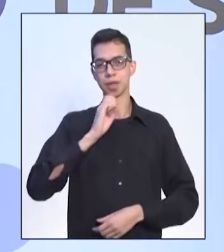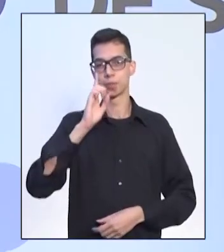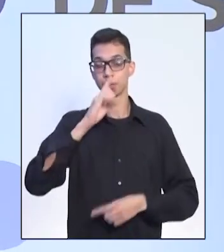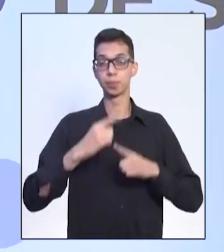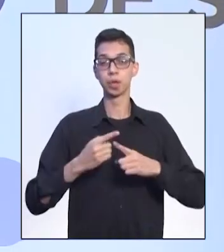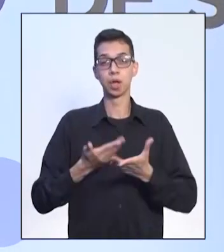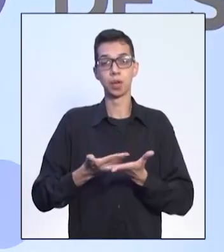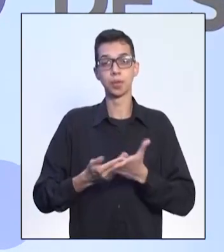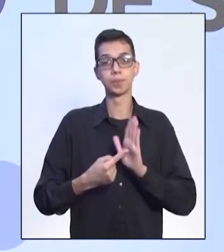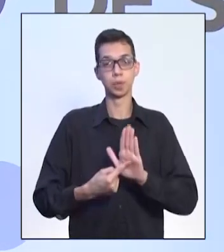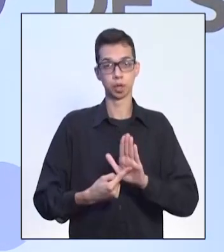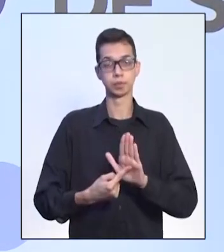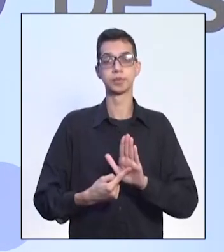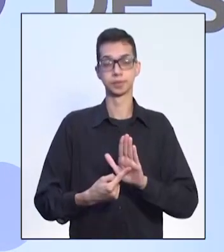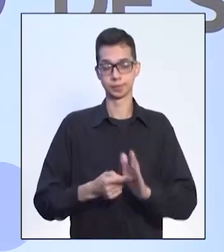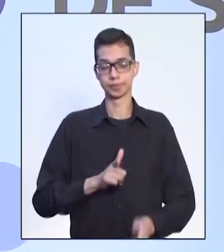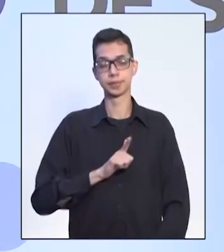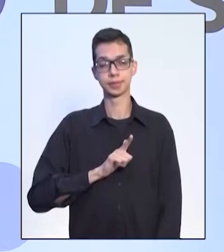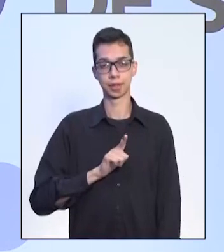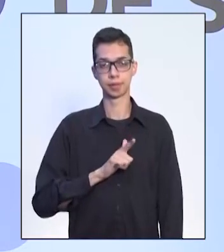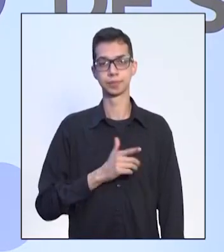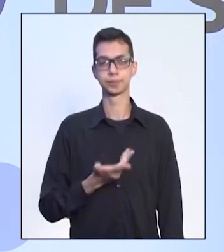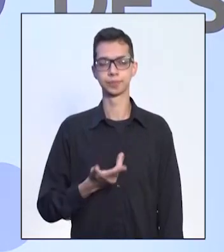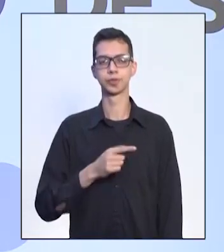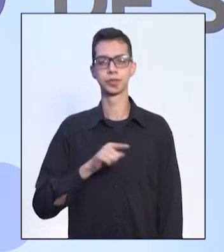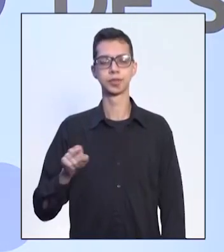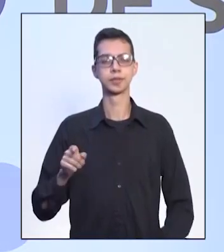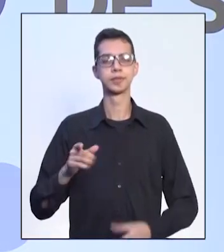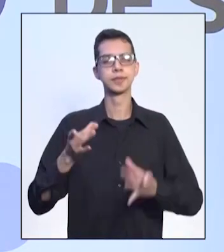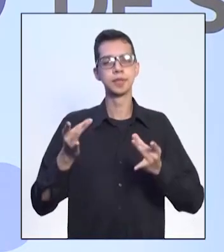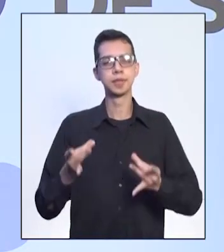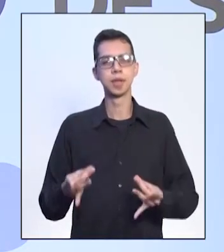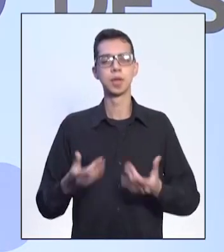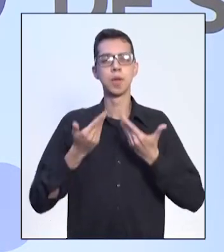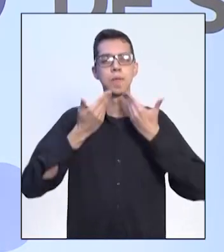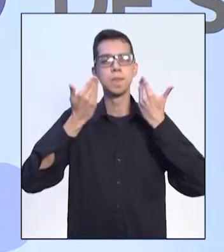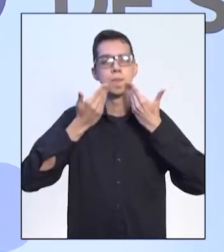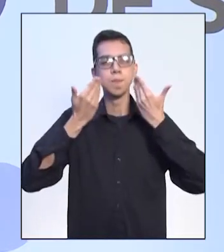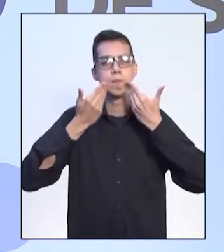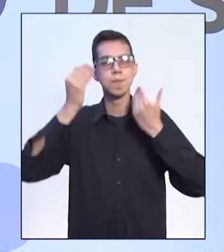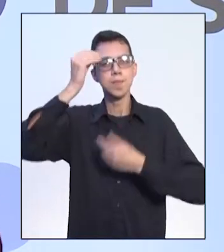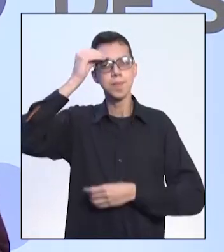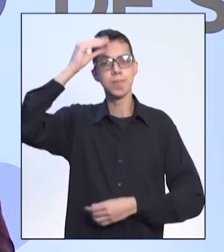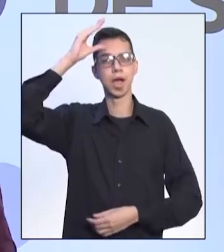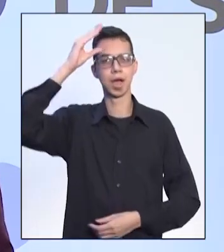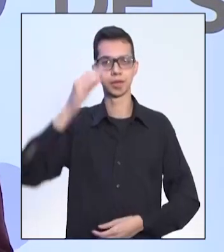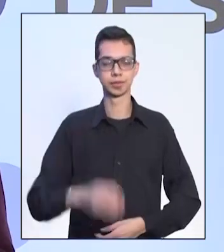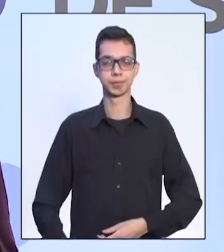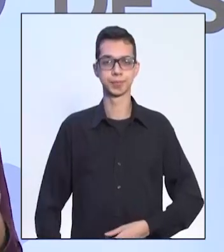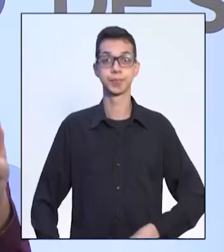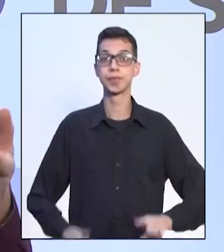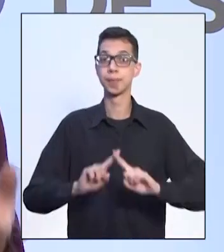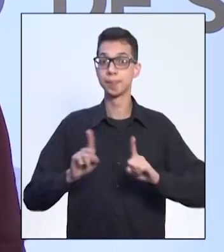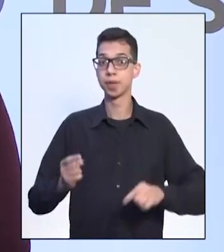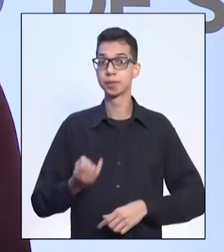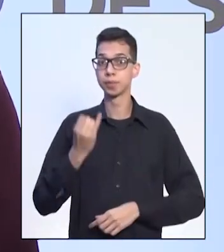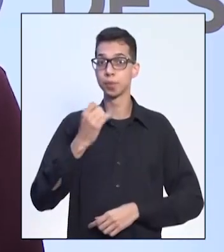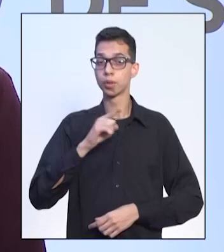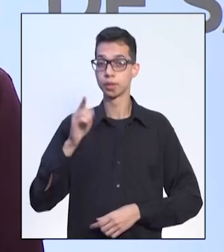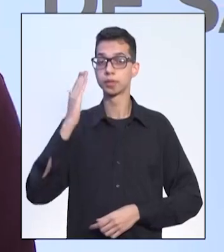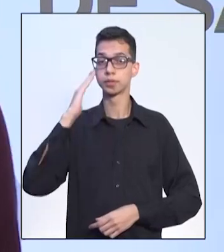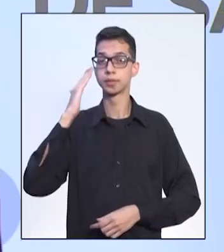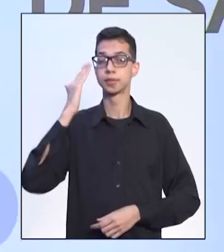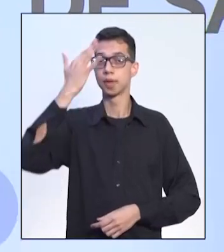aulas e nesses momentos a gente se aprofunda mais. Mas é importante a gente entender que isso não acontece, essa visão preconceituosa se